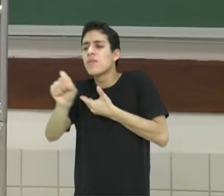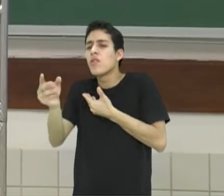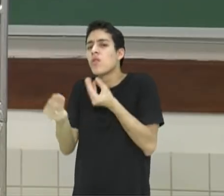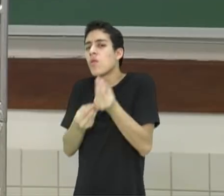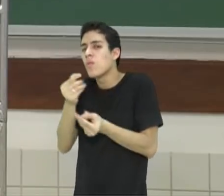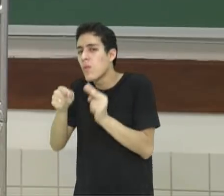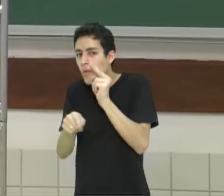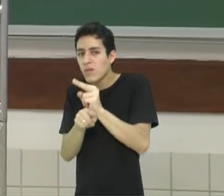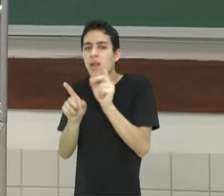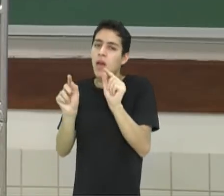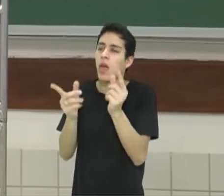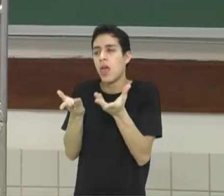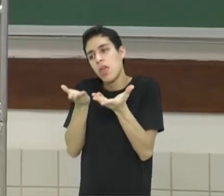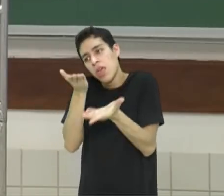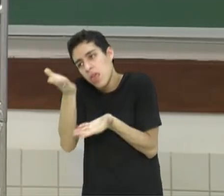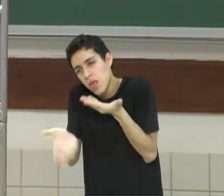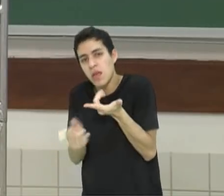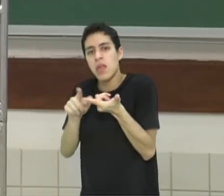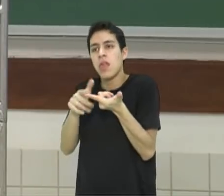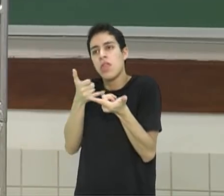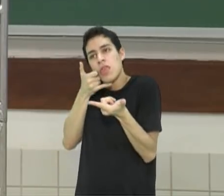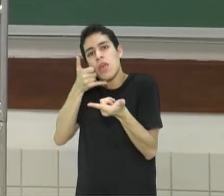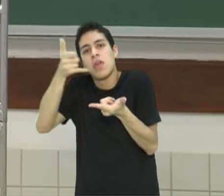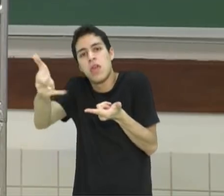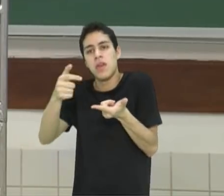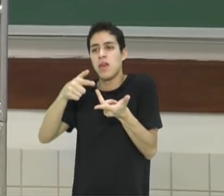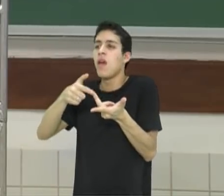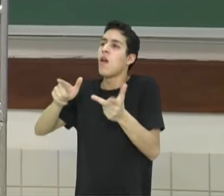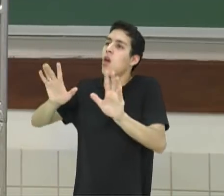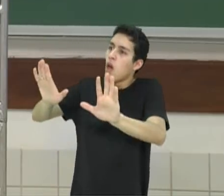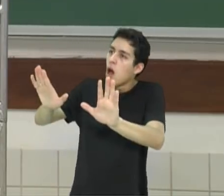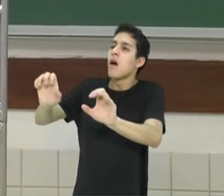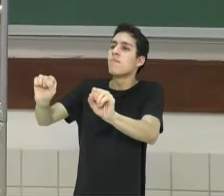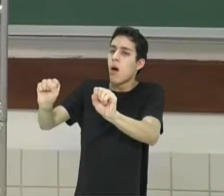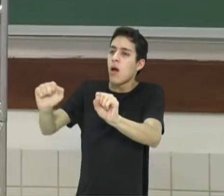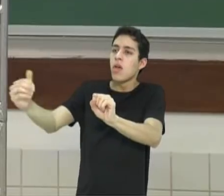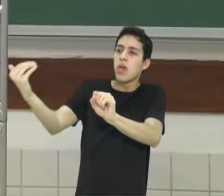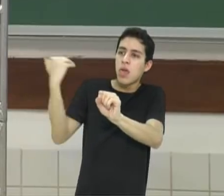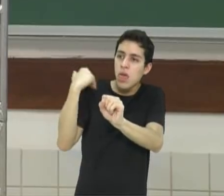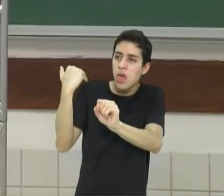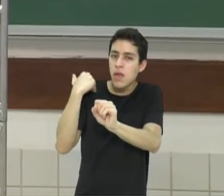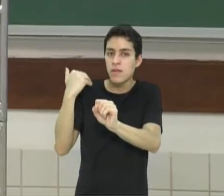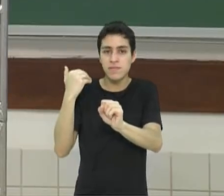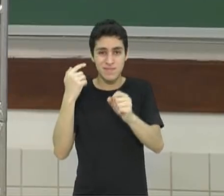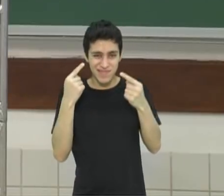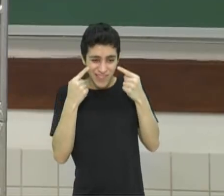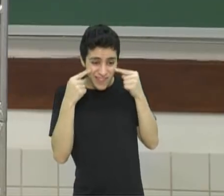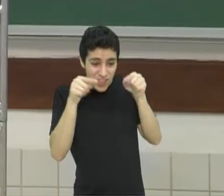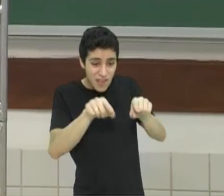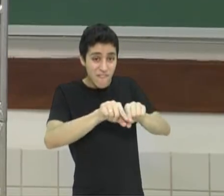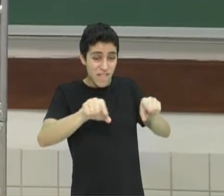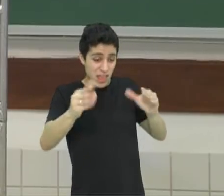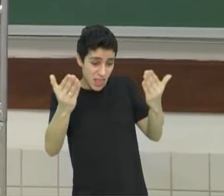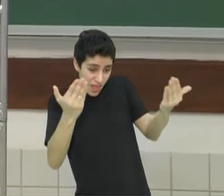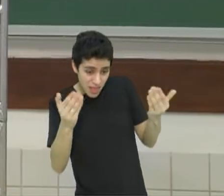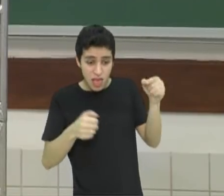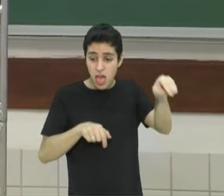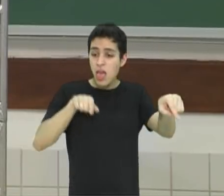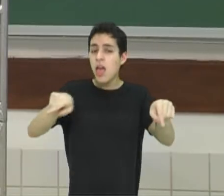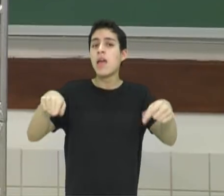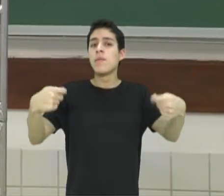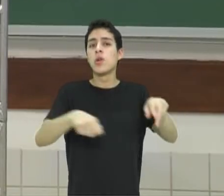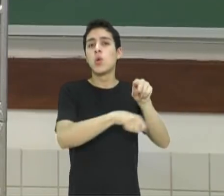dá atenção, a gente telefona, nós nos colocamos à disposição. Então, a comparação ali diz que ambas devem